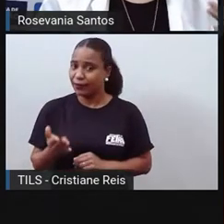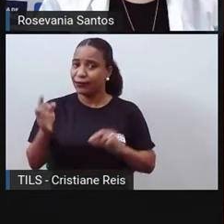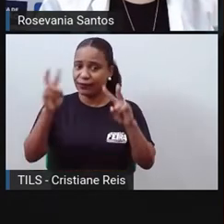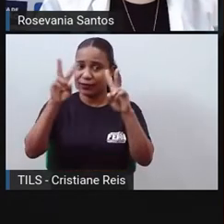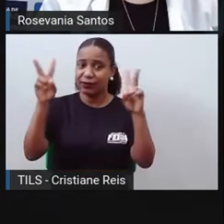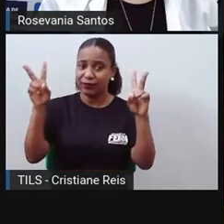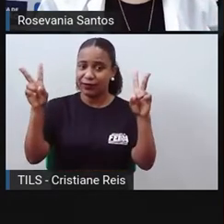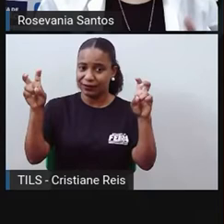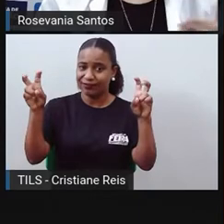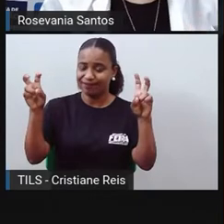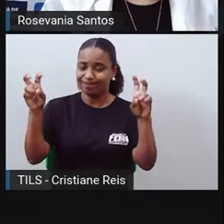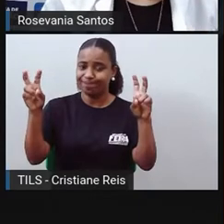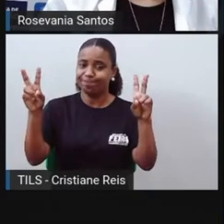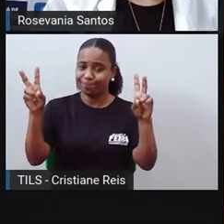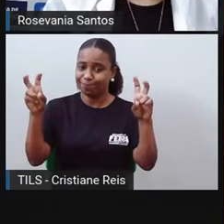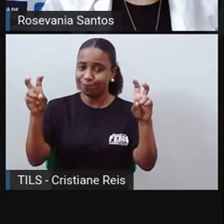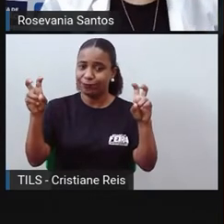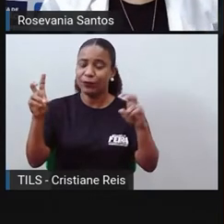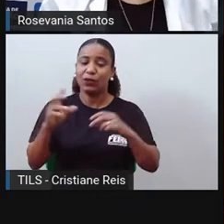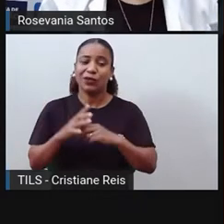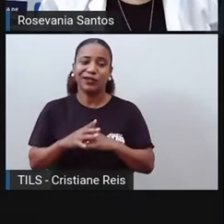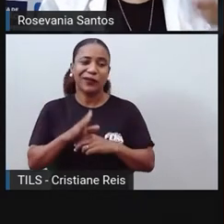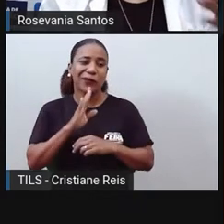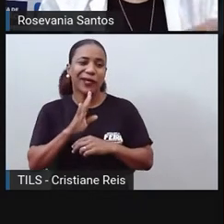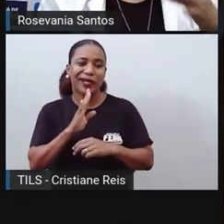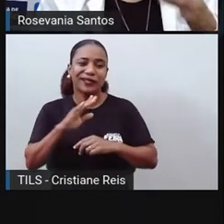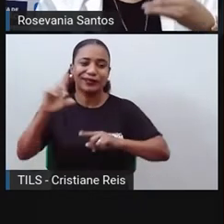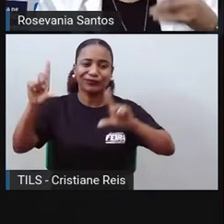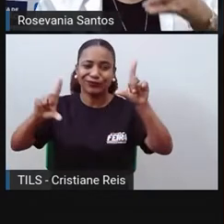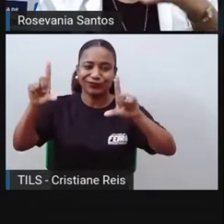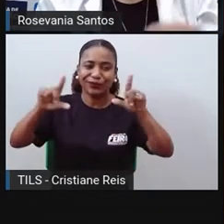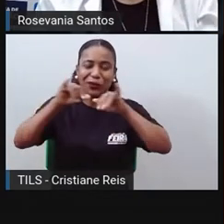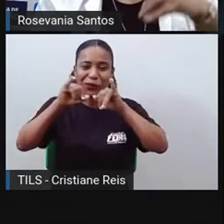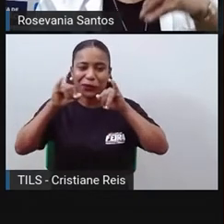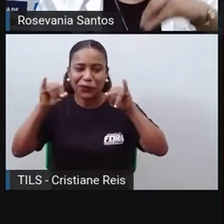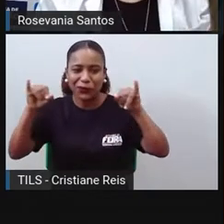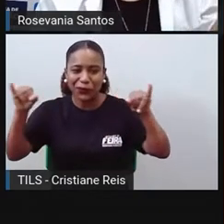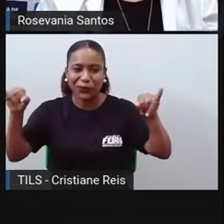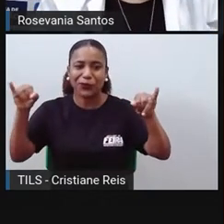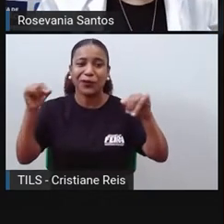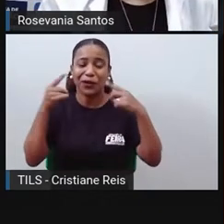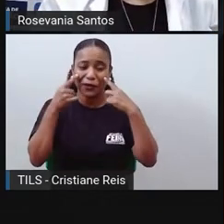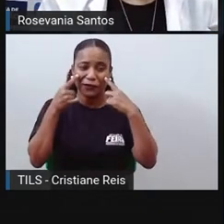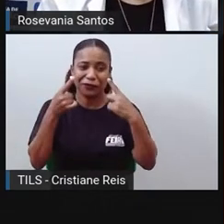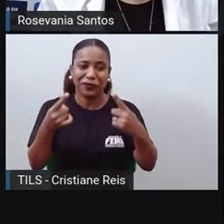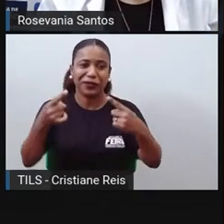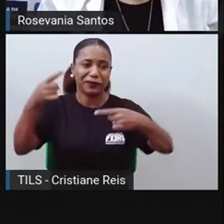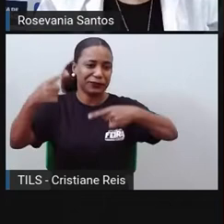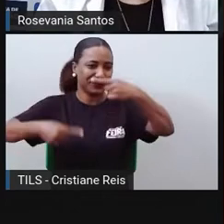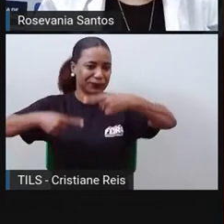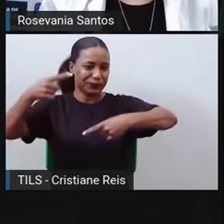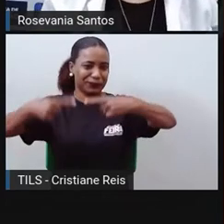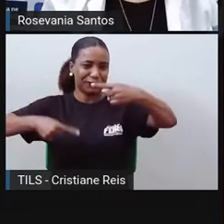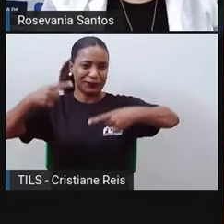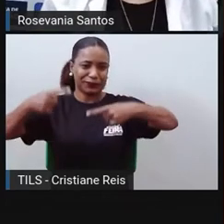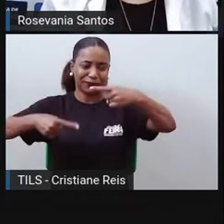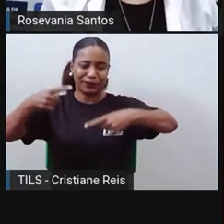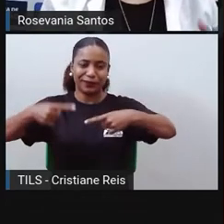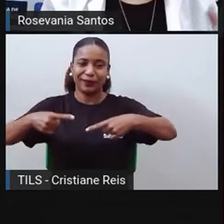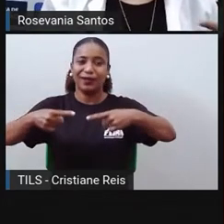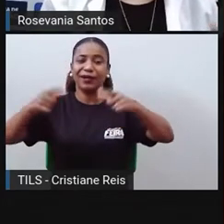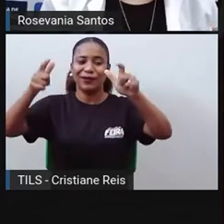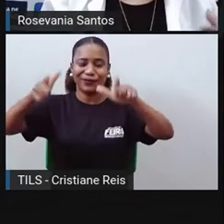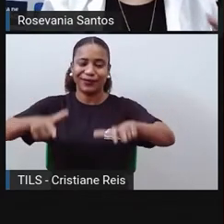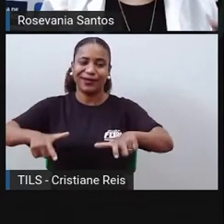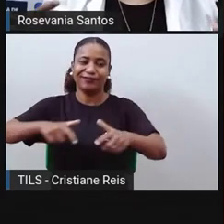está nem perto de resolver boa parte desses conflitos, vocês ainda vão ouvir falar muito, né, do Oriente Médio. Mas